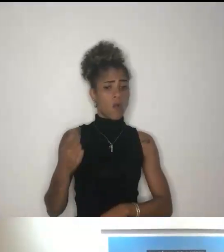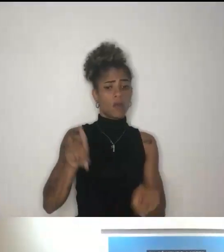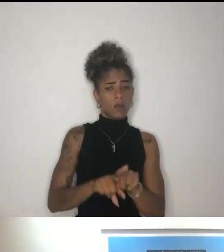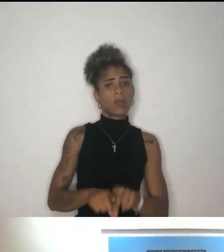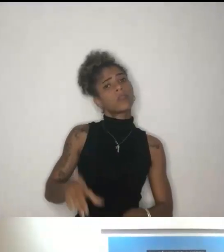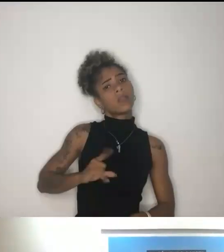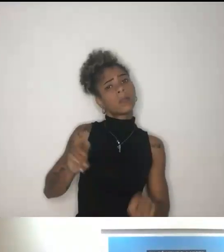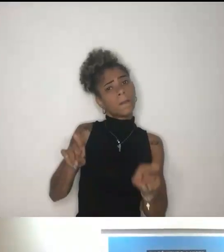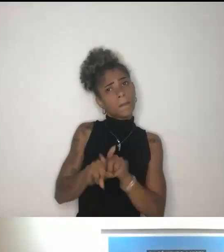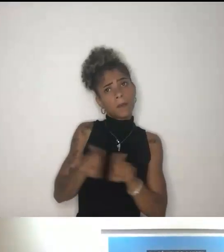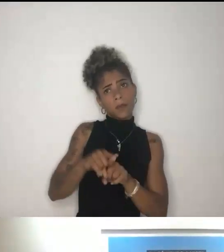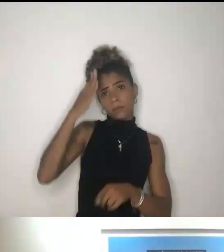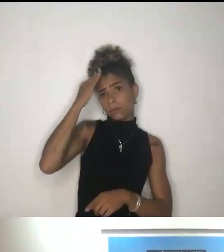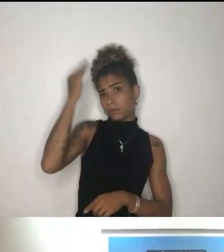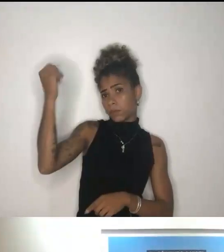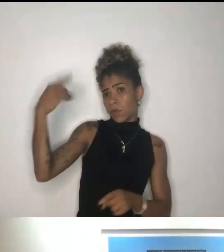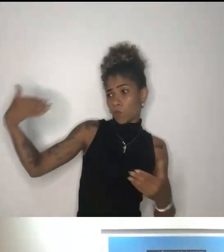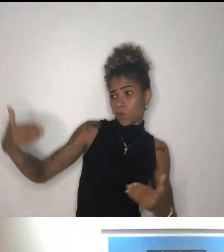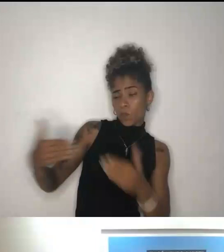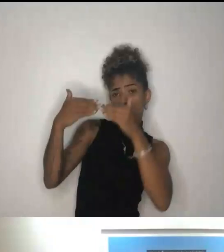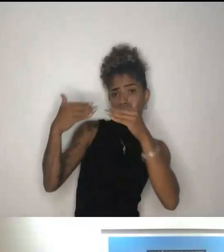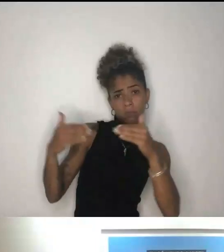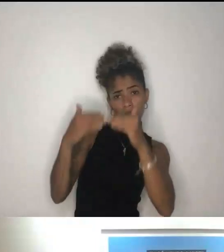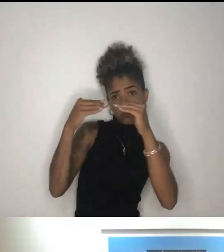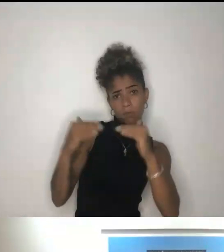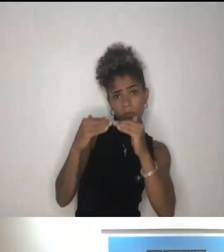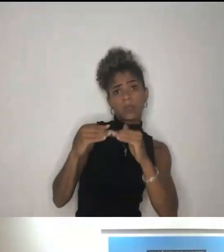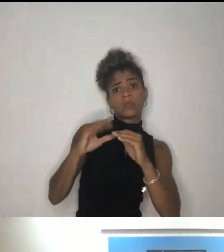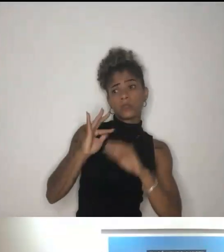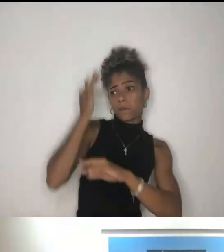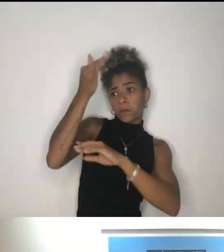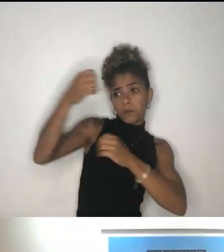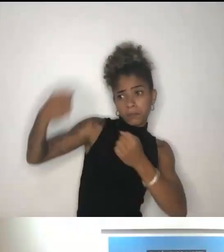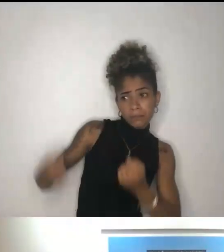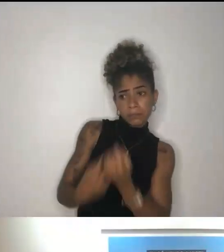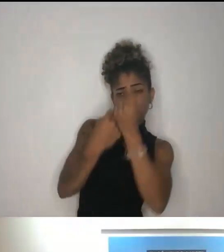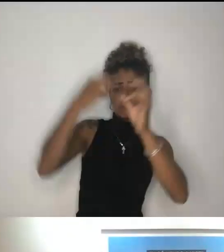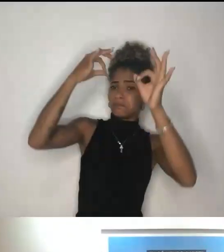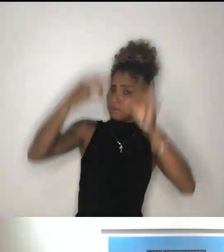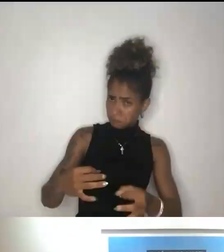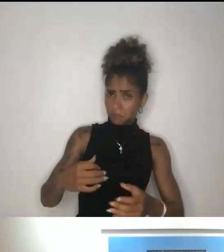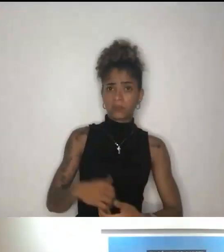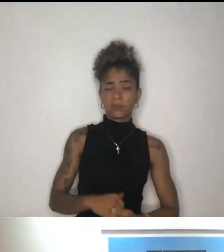um acordo dos interesses desses futuros patrocinadores também com certeza